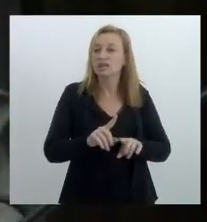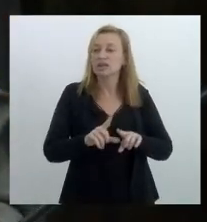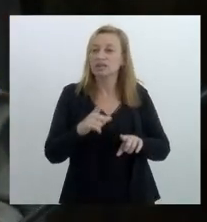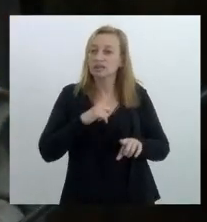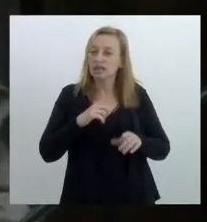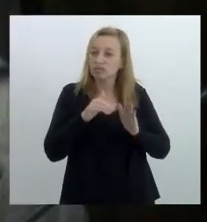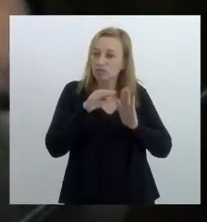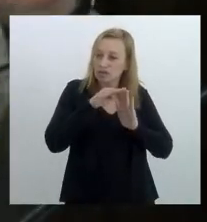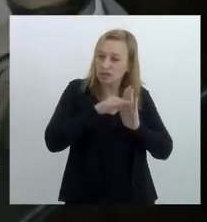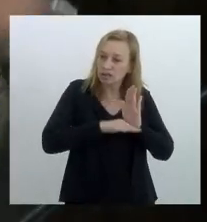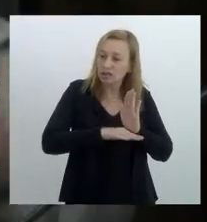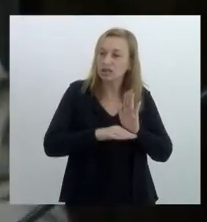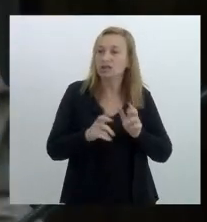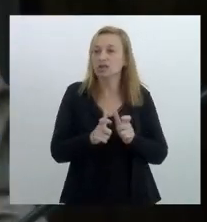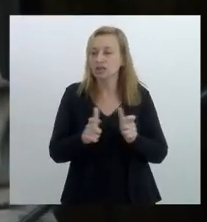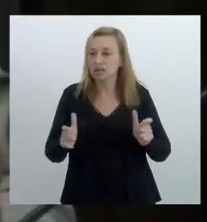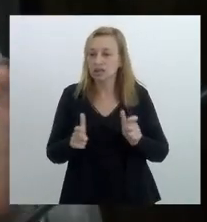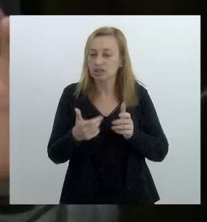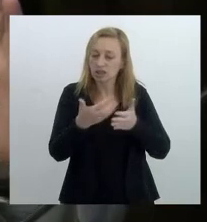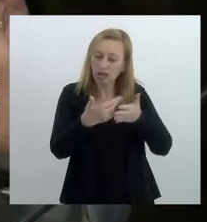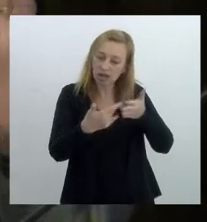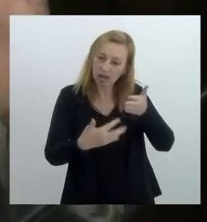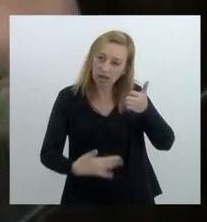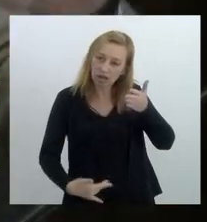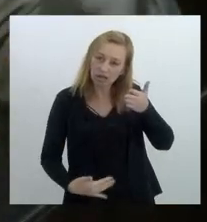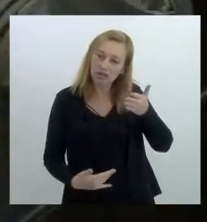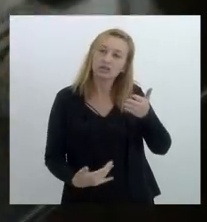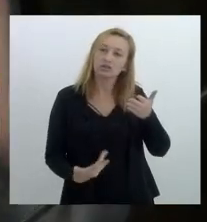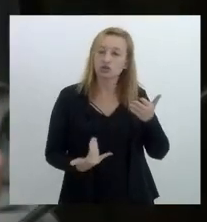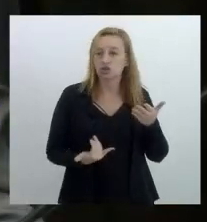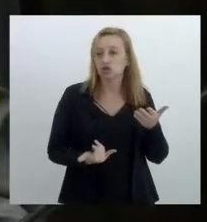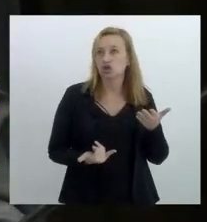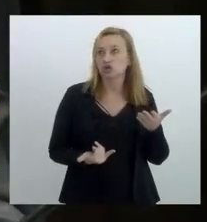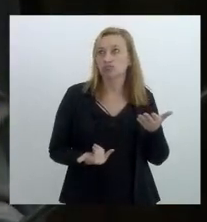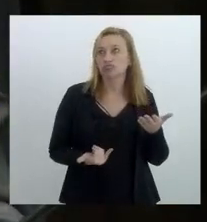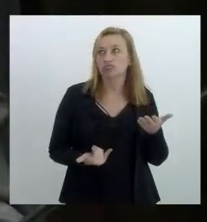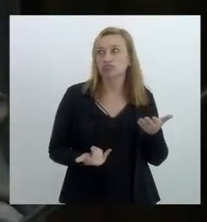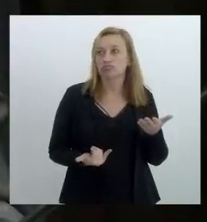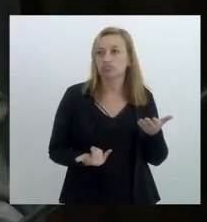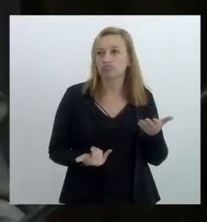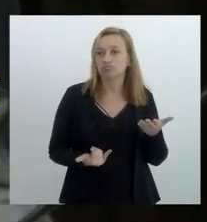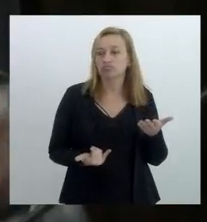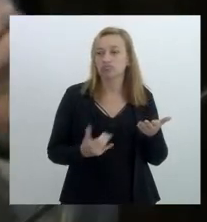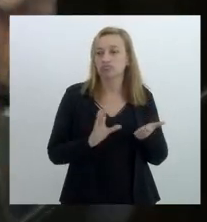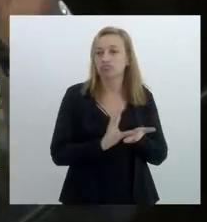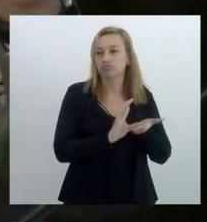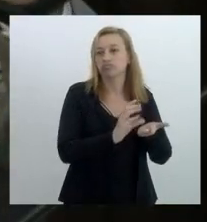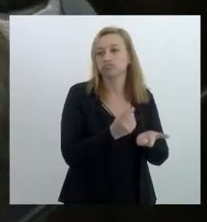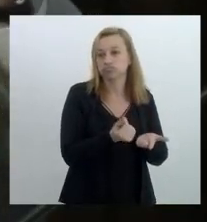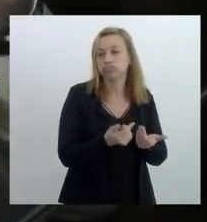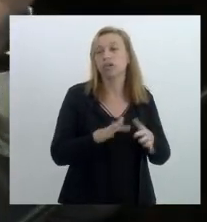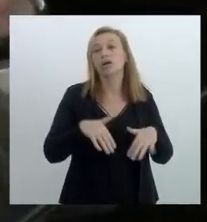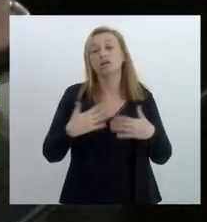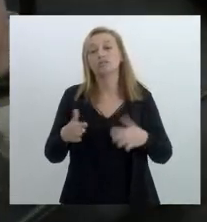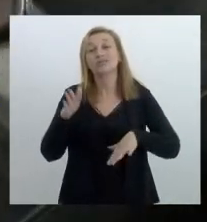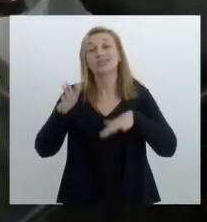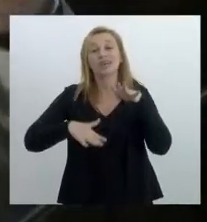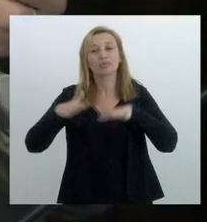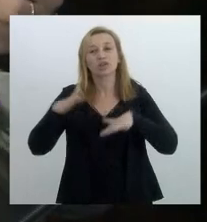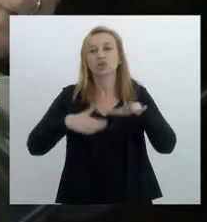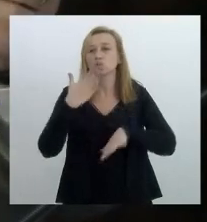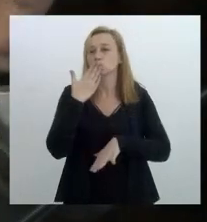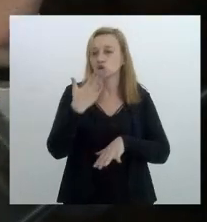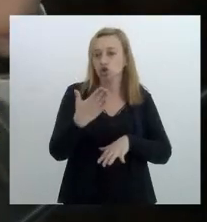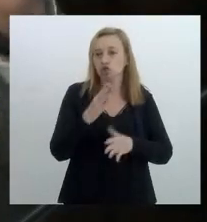muito grande, uma lista muito grande, desculpe, de benefícios. Então, dependendo do tipo